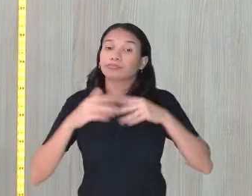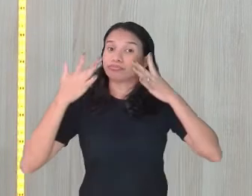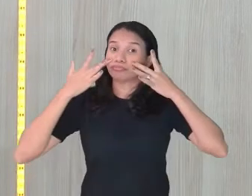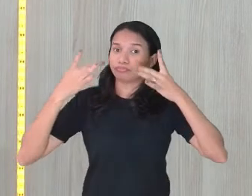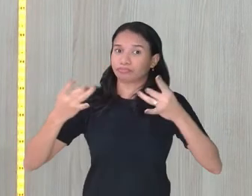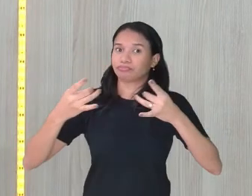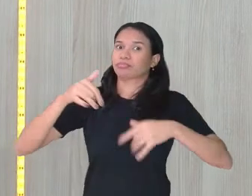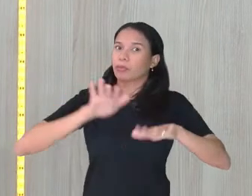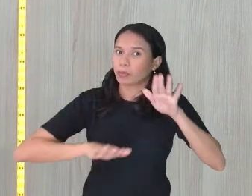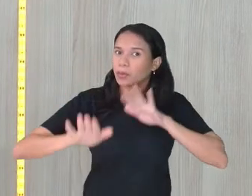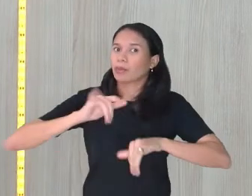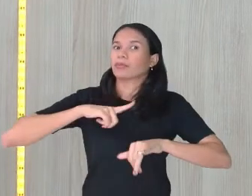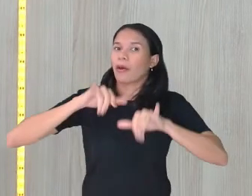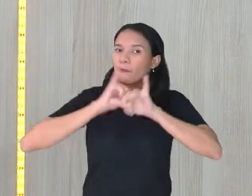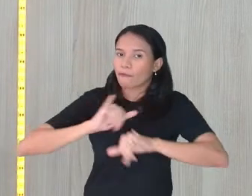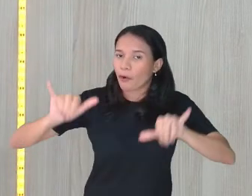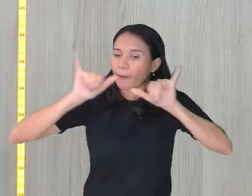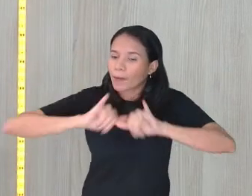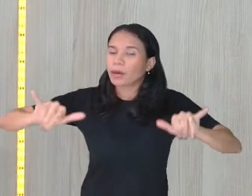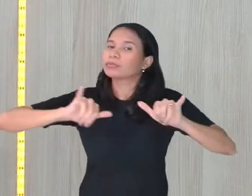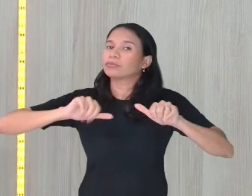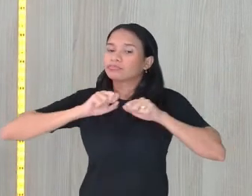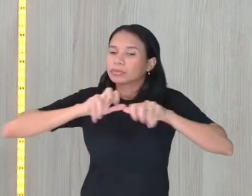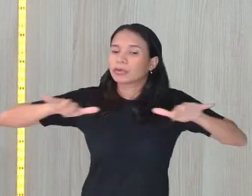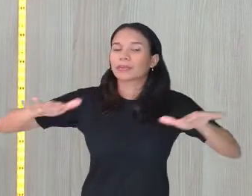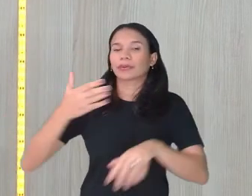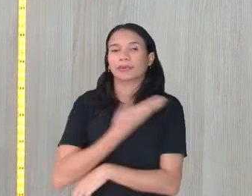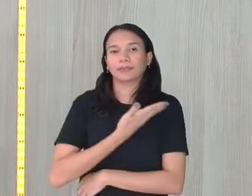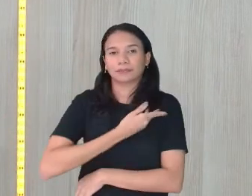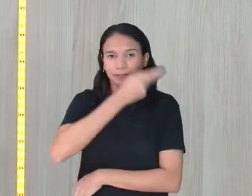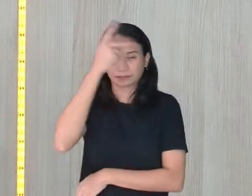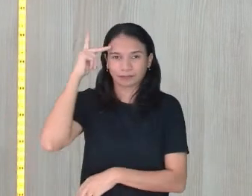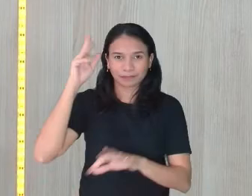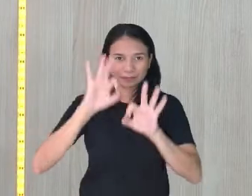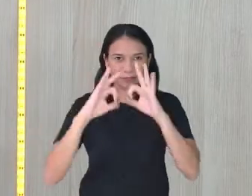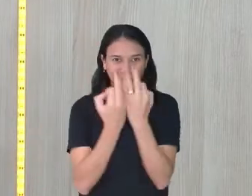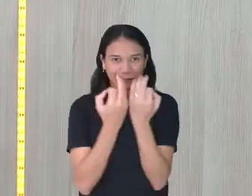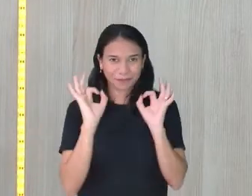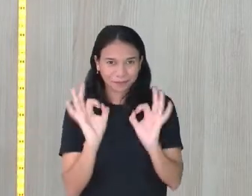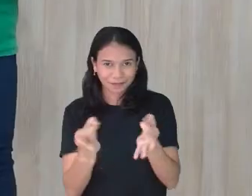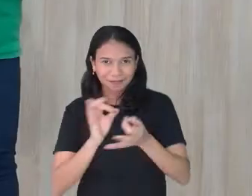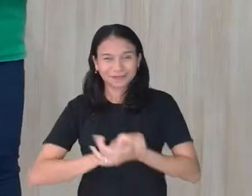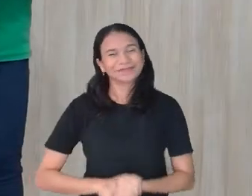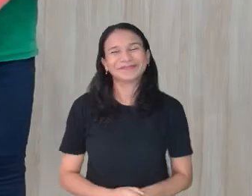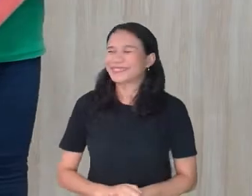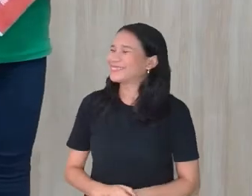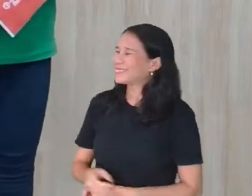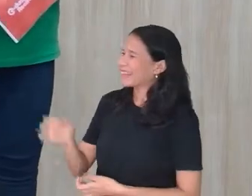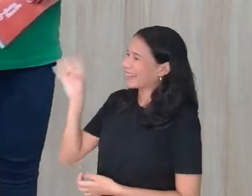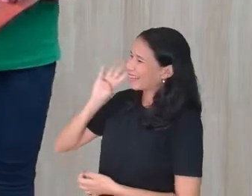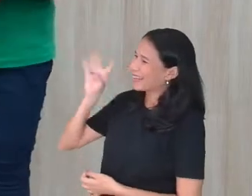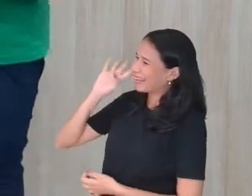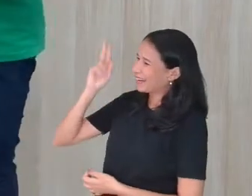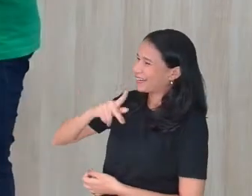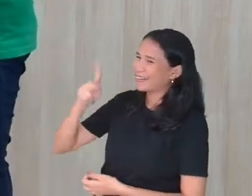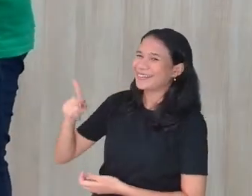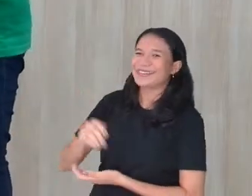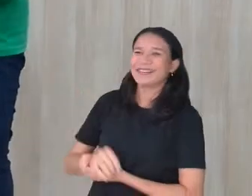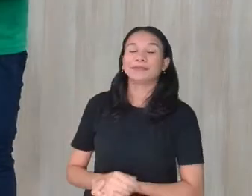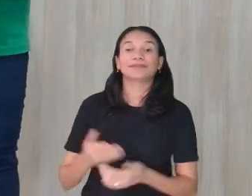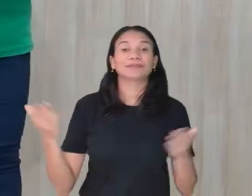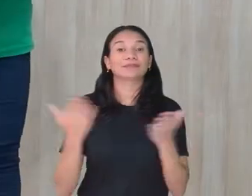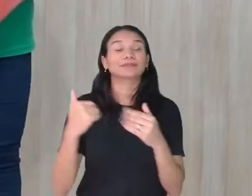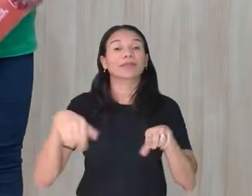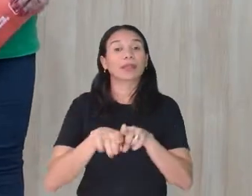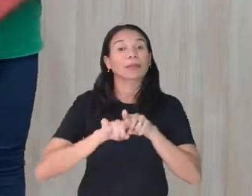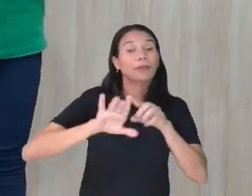cuidado e passem a informação para outros colegas, para as pessoas da sua casa, tá certo? Legal, professora Cláudia. E aqui eu ainda